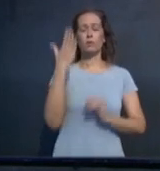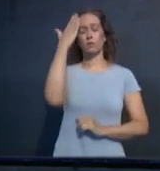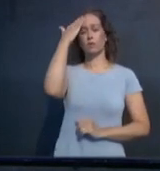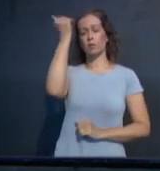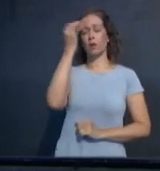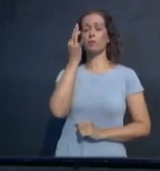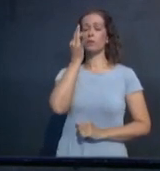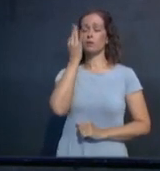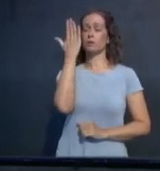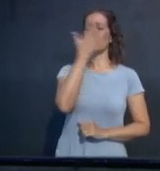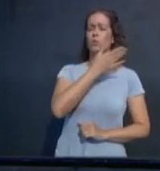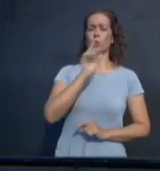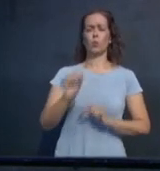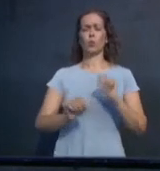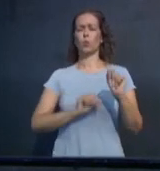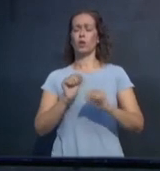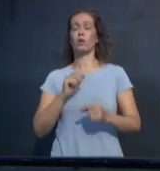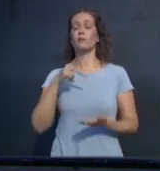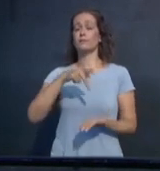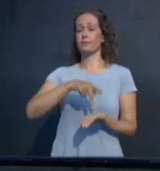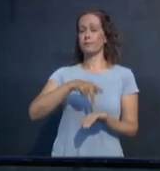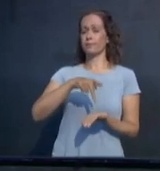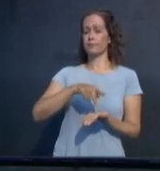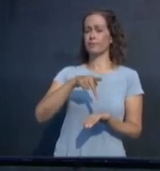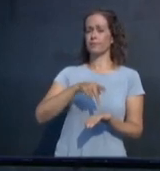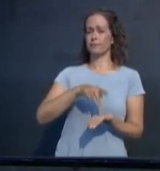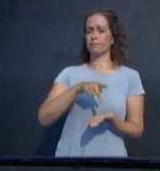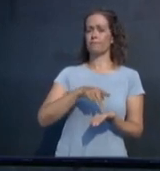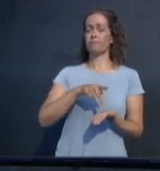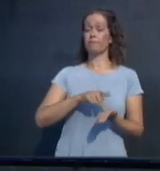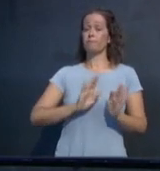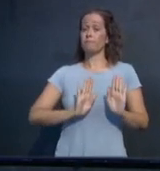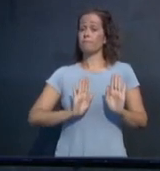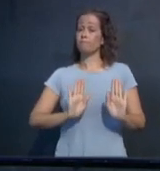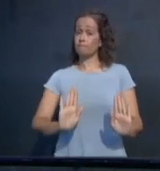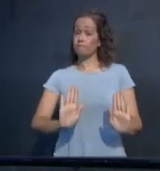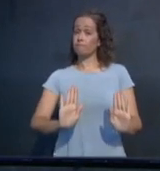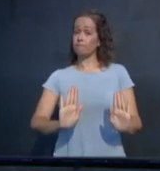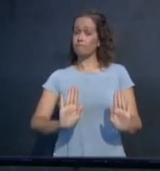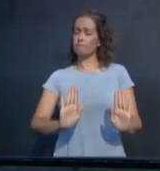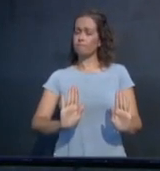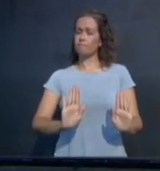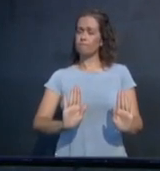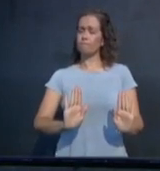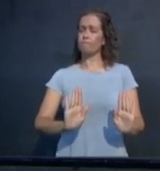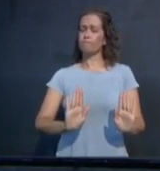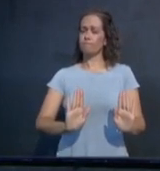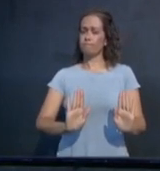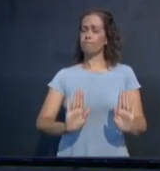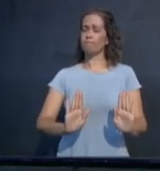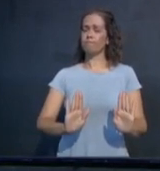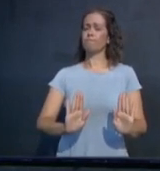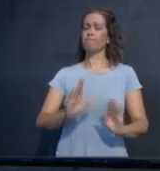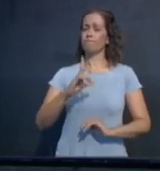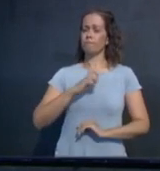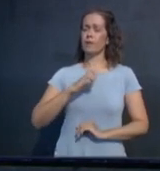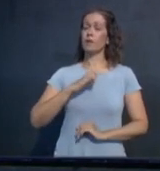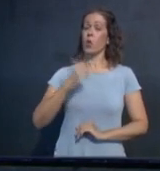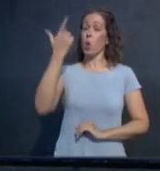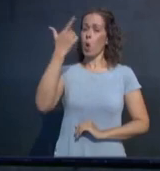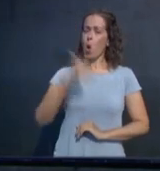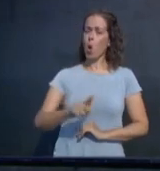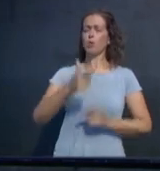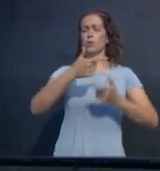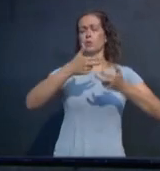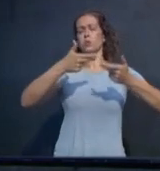seu testemunho é verdadeiro. Ah, porém, ainda muitas outras